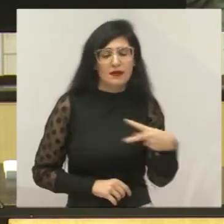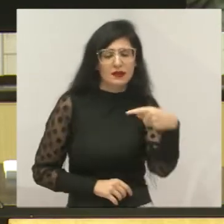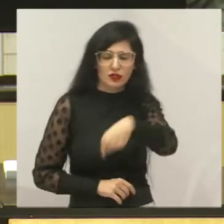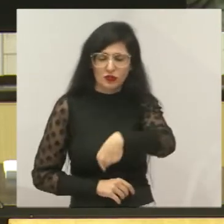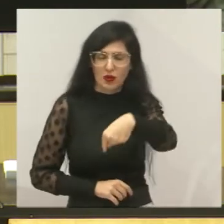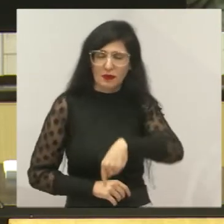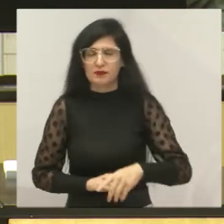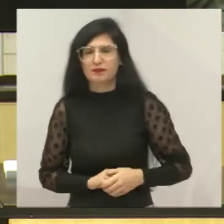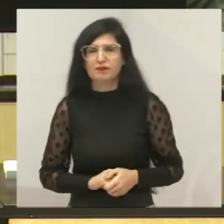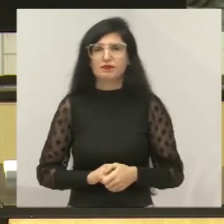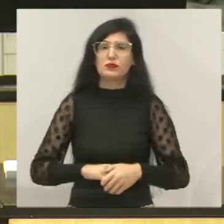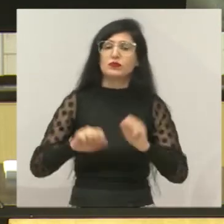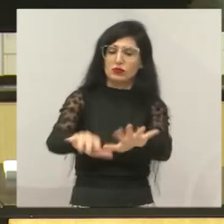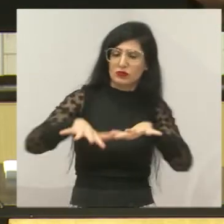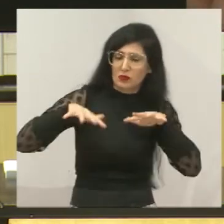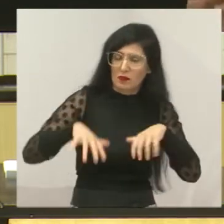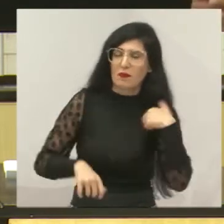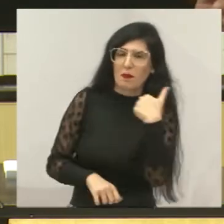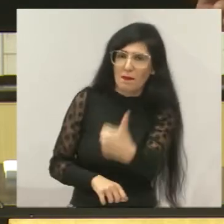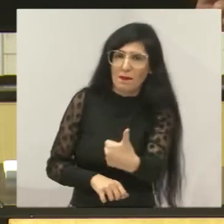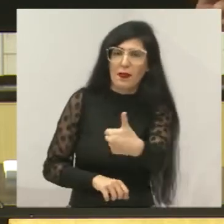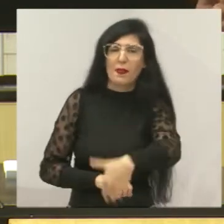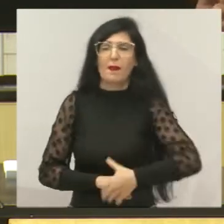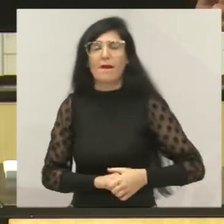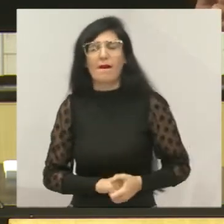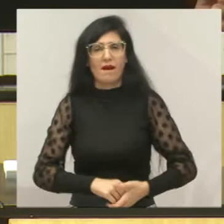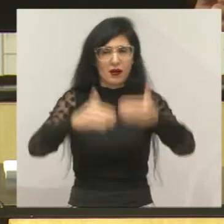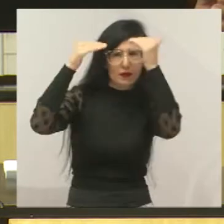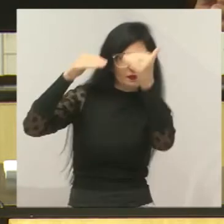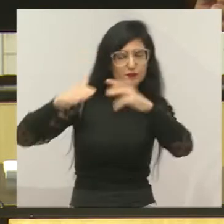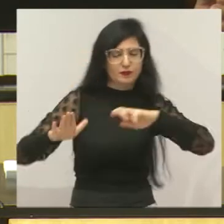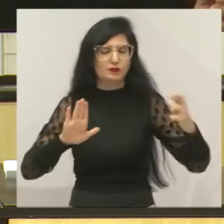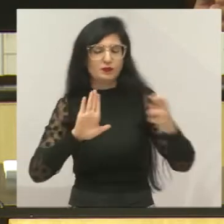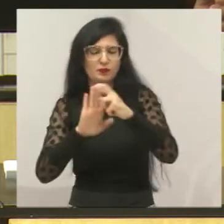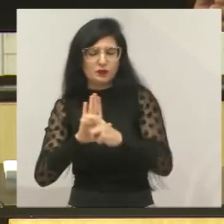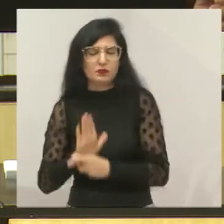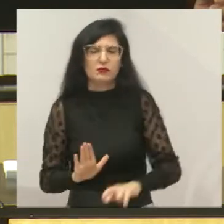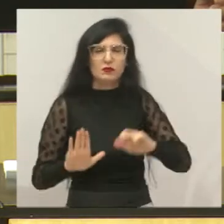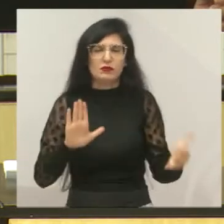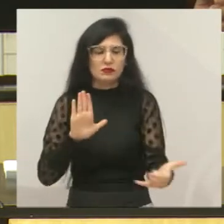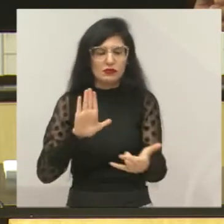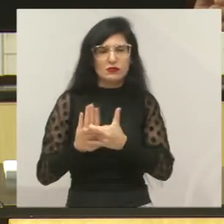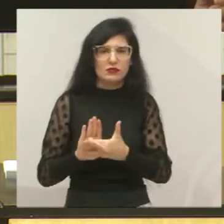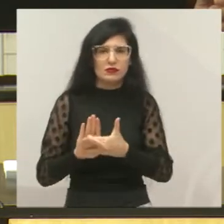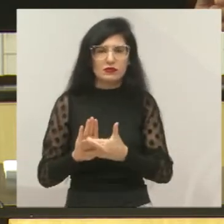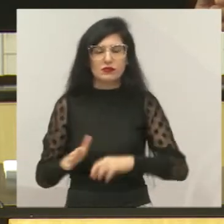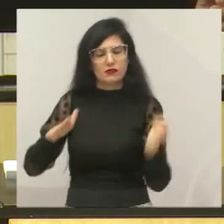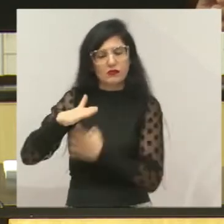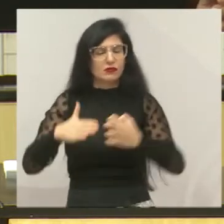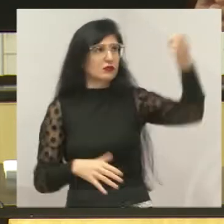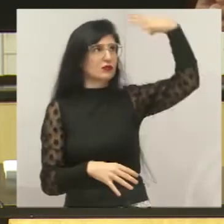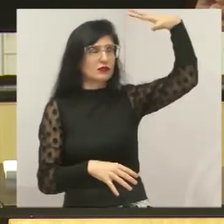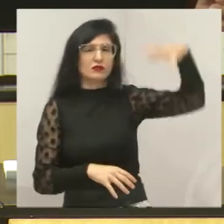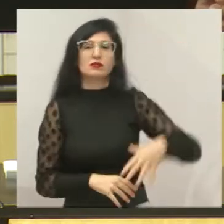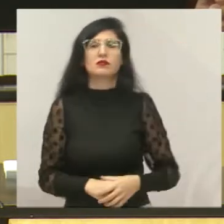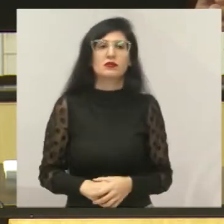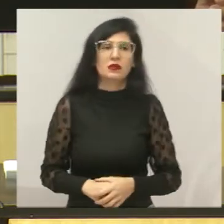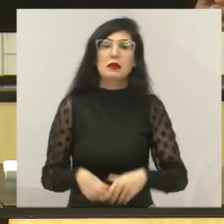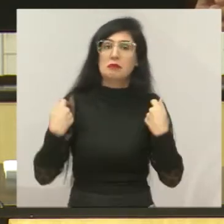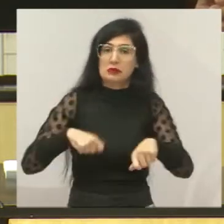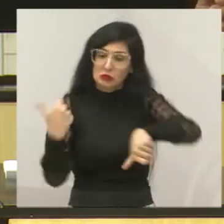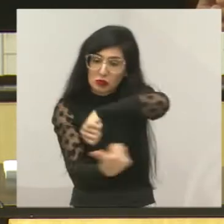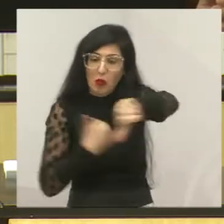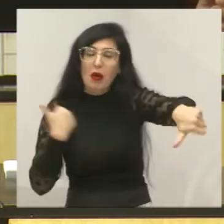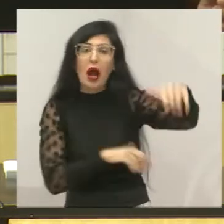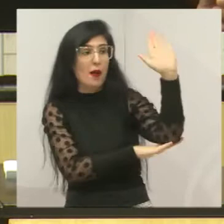desta Casa, ouvido e aprovado pela Igreja de Plenário, cumpridas as formalidades regimentais, seja oficiada a IDP, solicitando a troca de